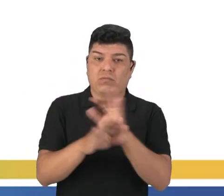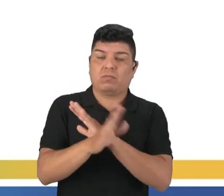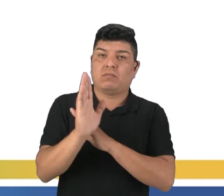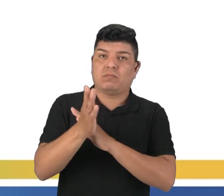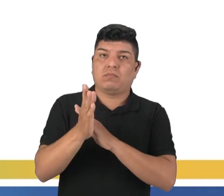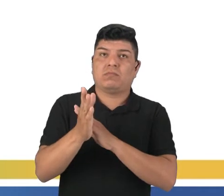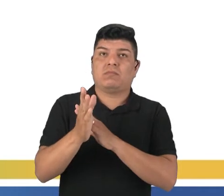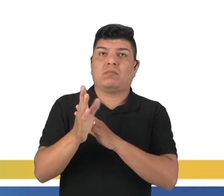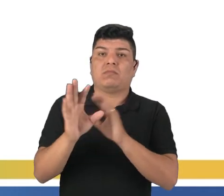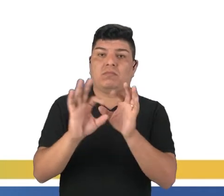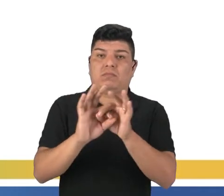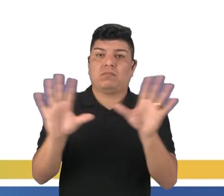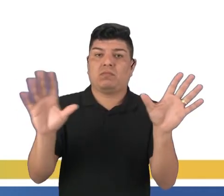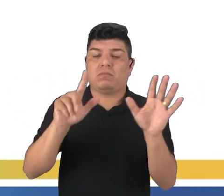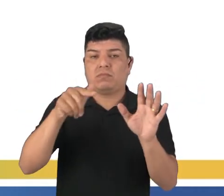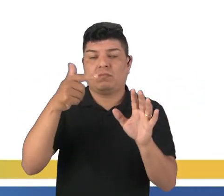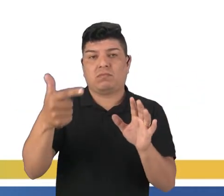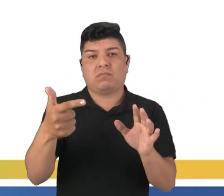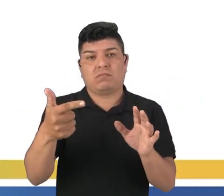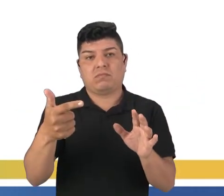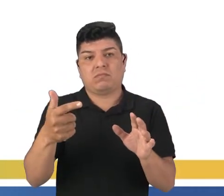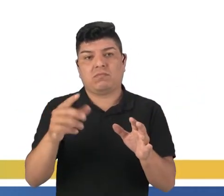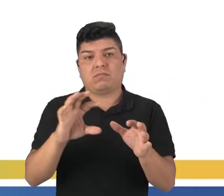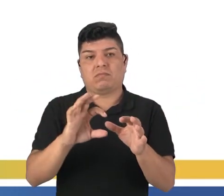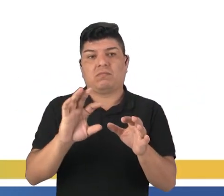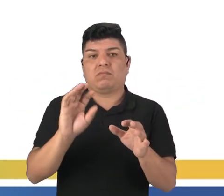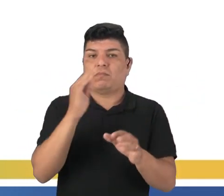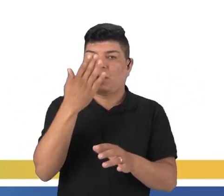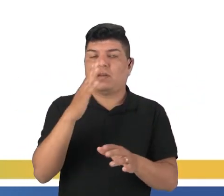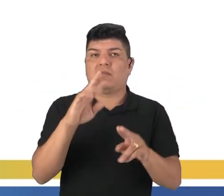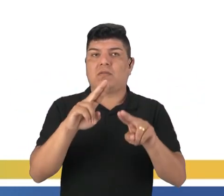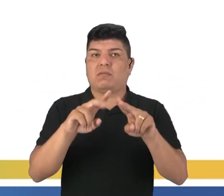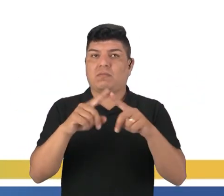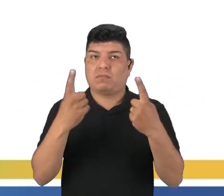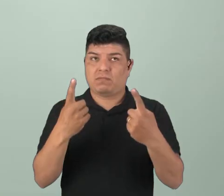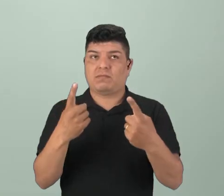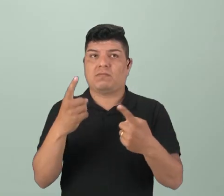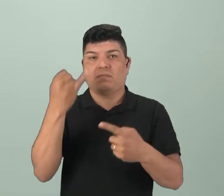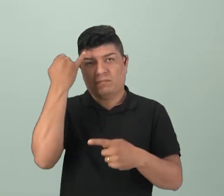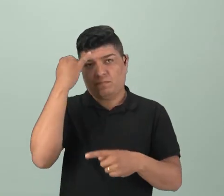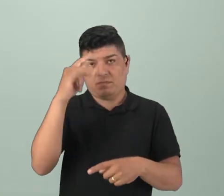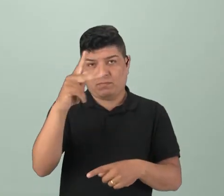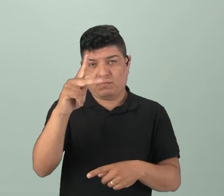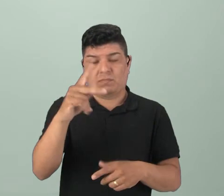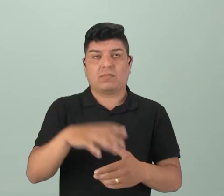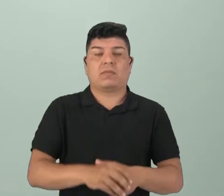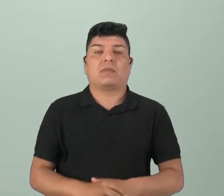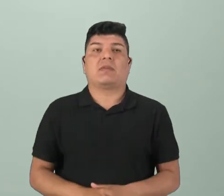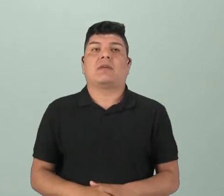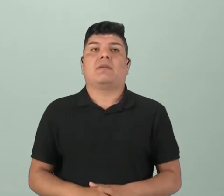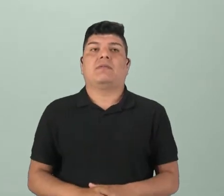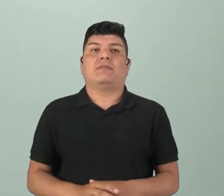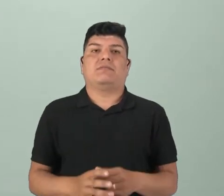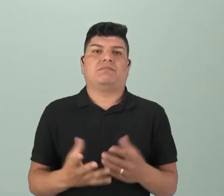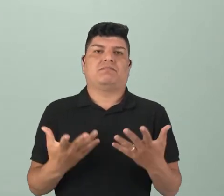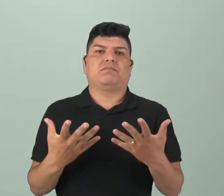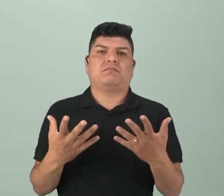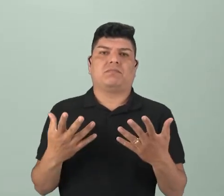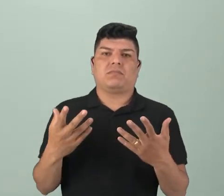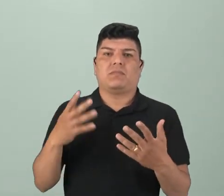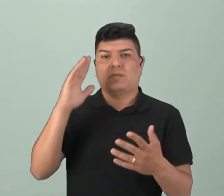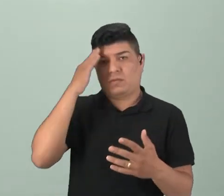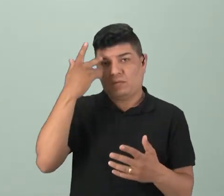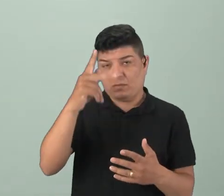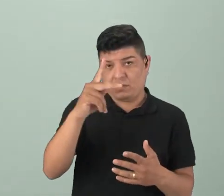pronto e abre ali para algo mais genérico, deixa subtendido ali a sua ideia, né? Não fecha ali o seu ponto de